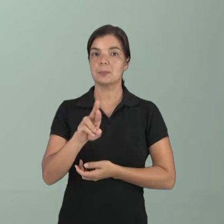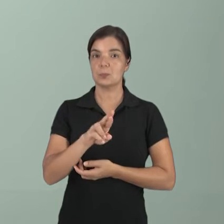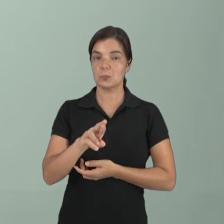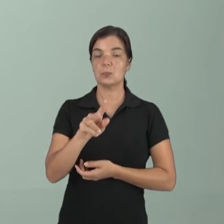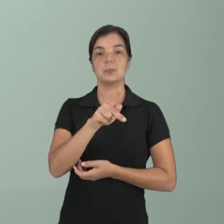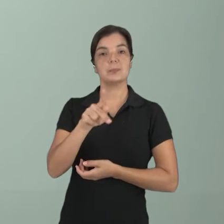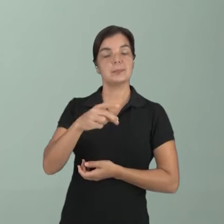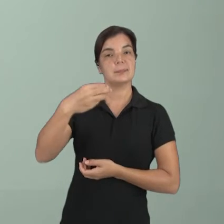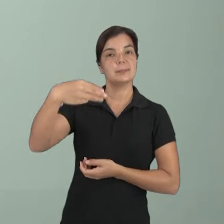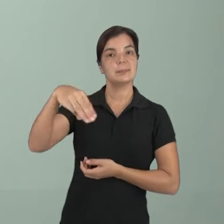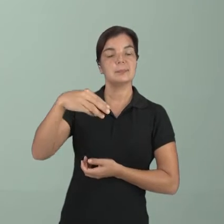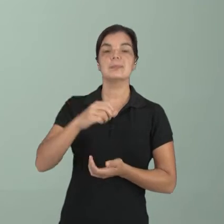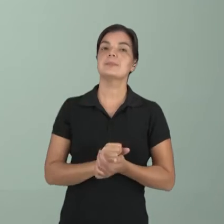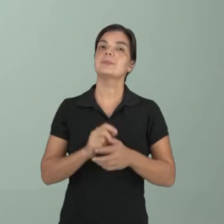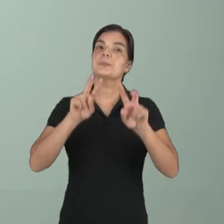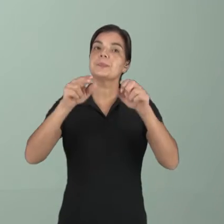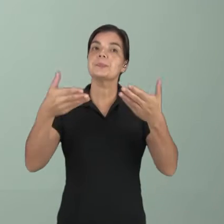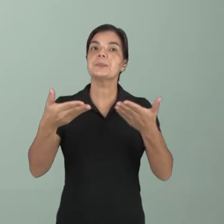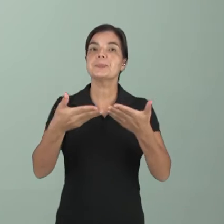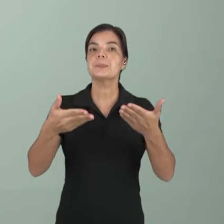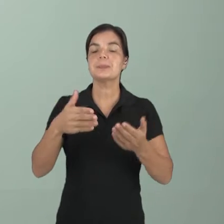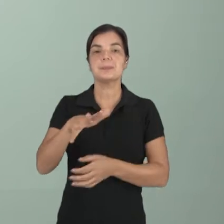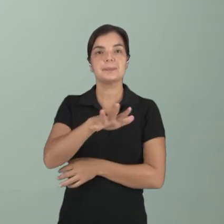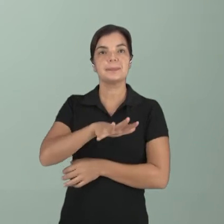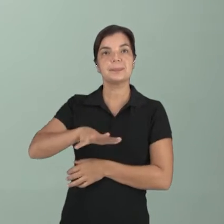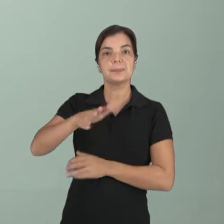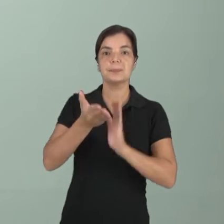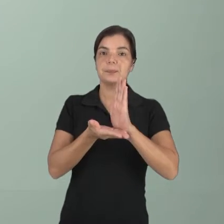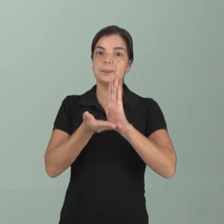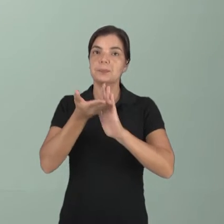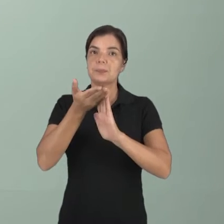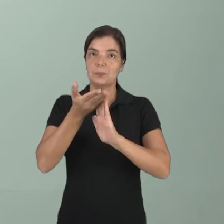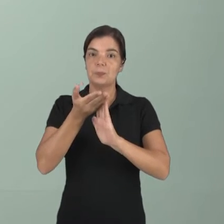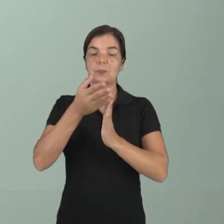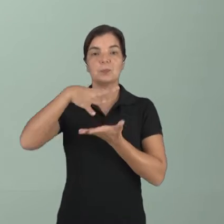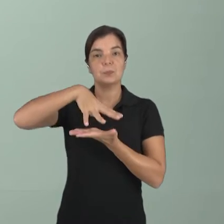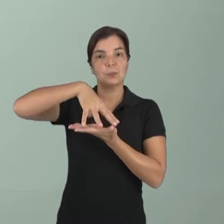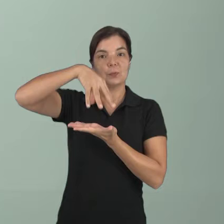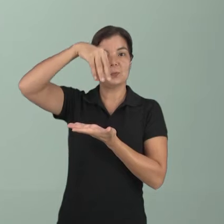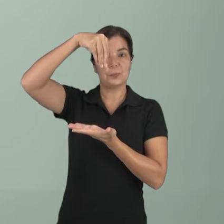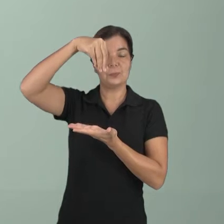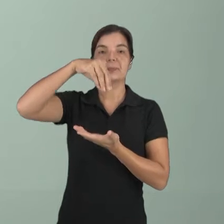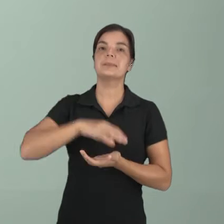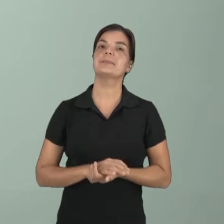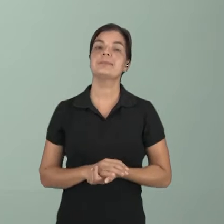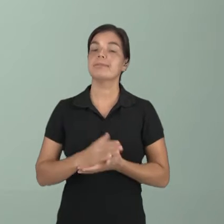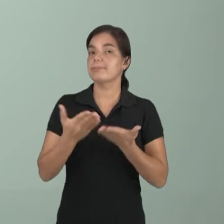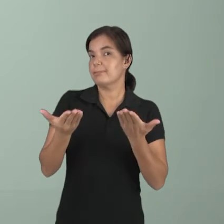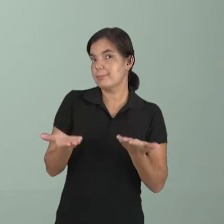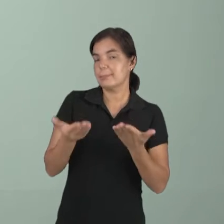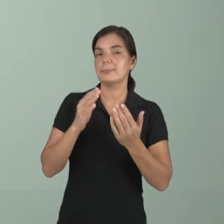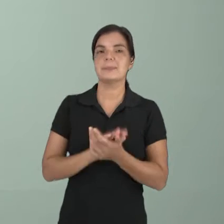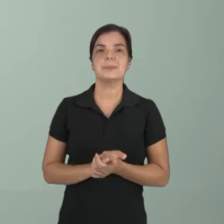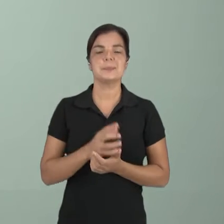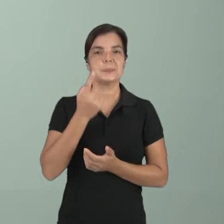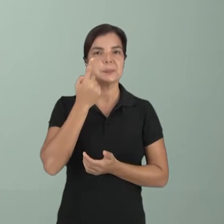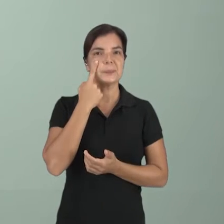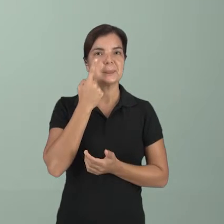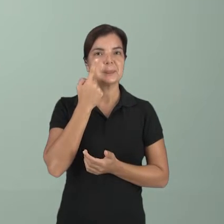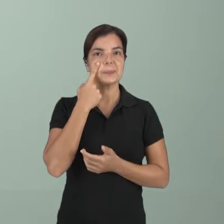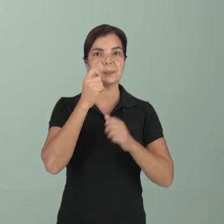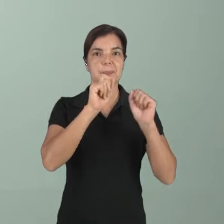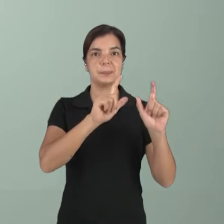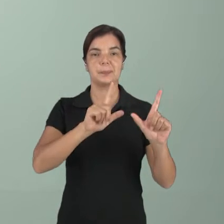matemática, e o nosso tema de hoje é área e volume do cone. Para isso, acompanhe comigo o